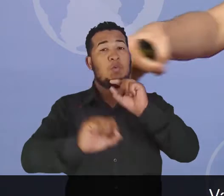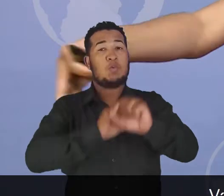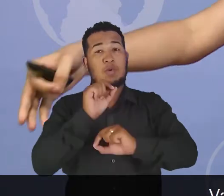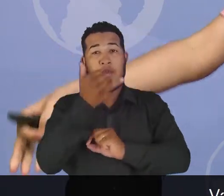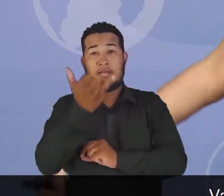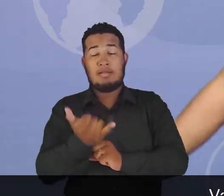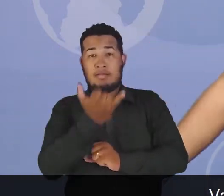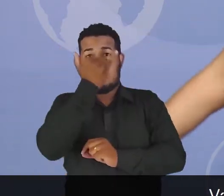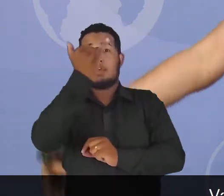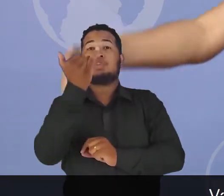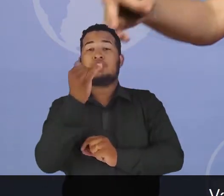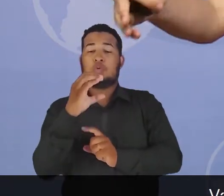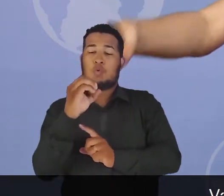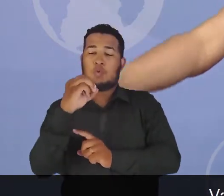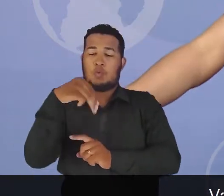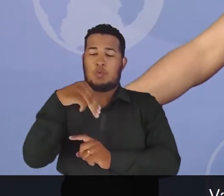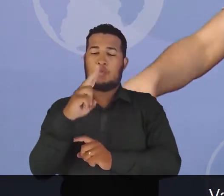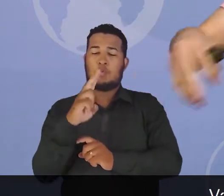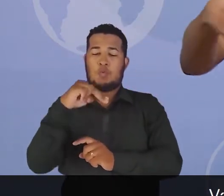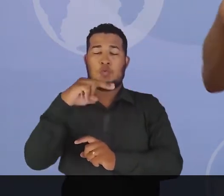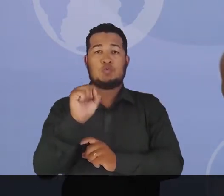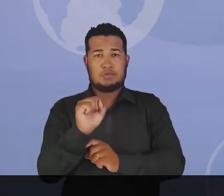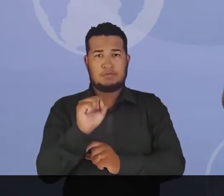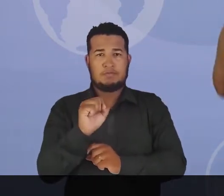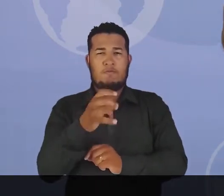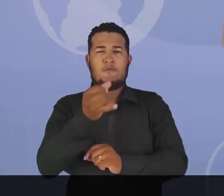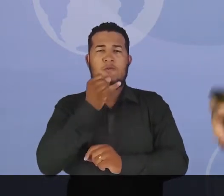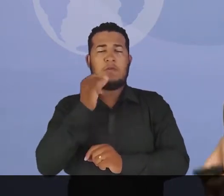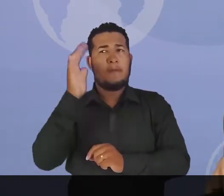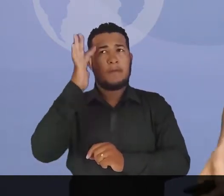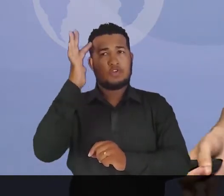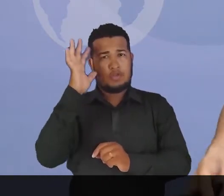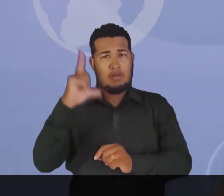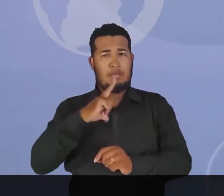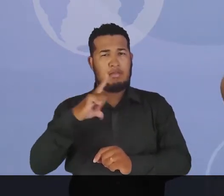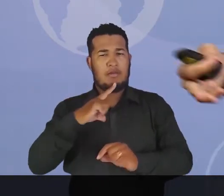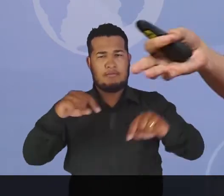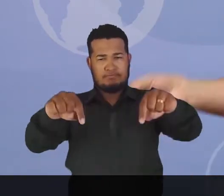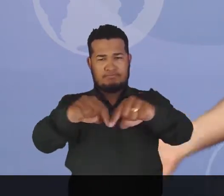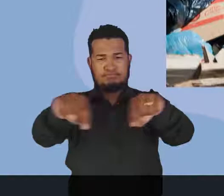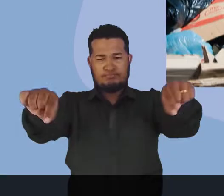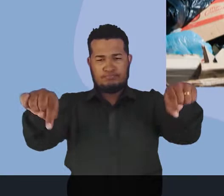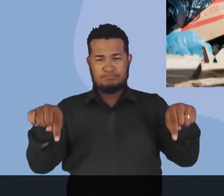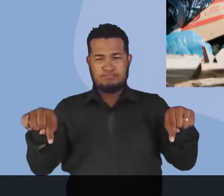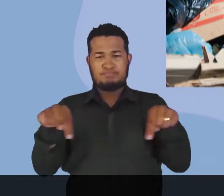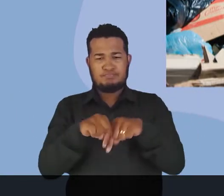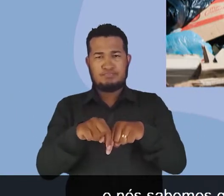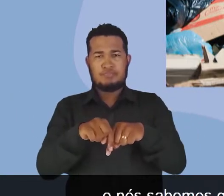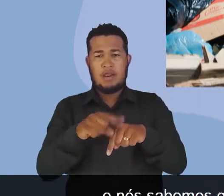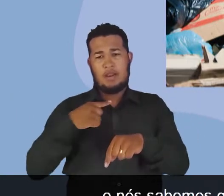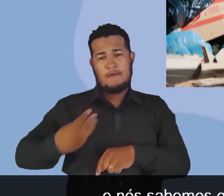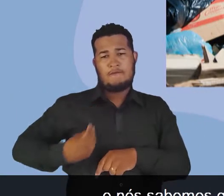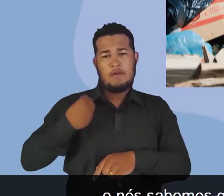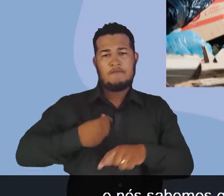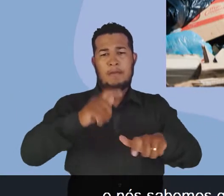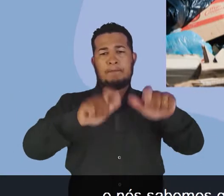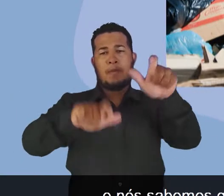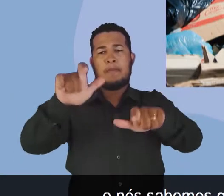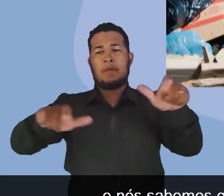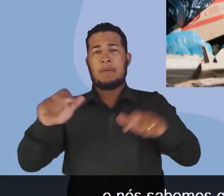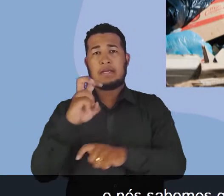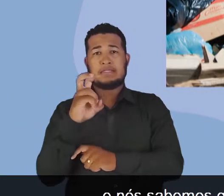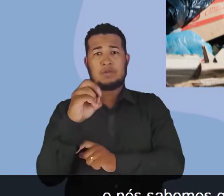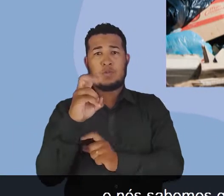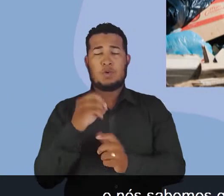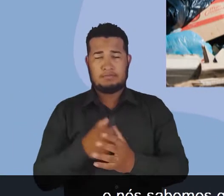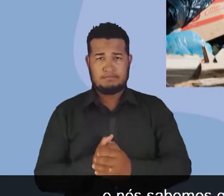que a gente tem uma quantidade de terra e que nesse espaço de terra habitem 50 pessoas. E nós sabemos que